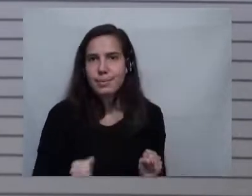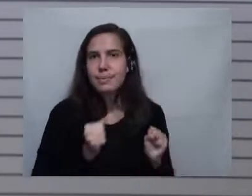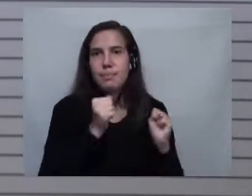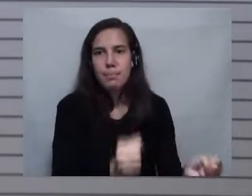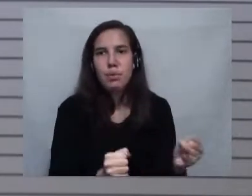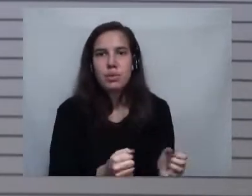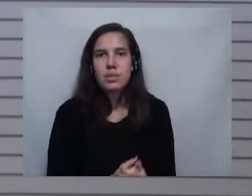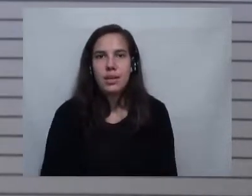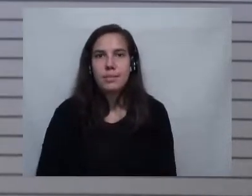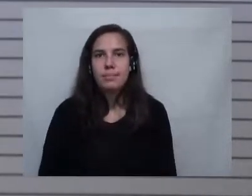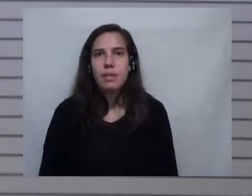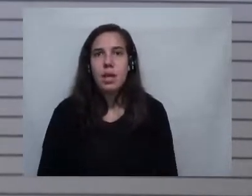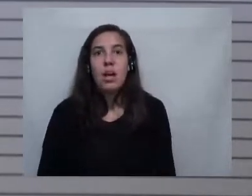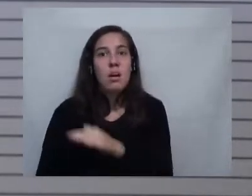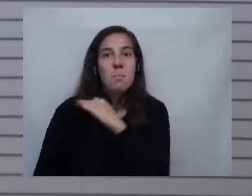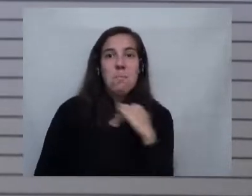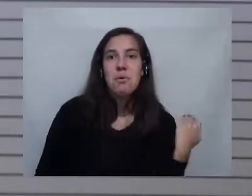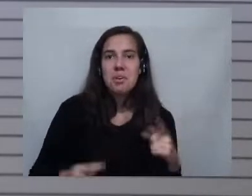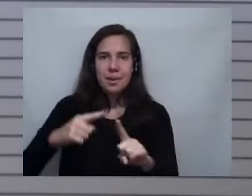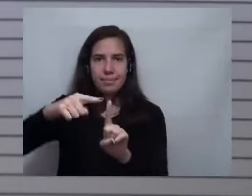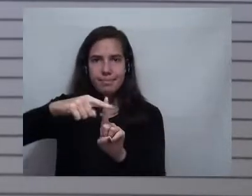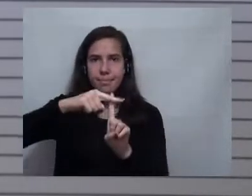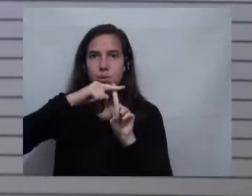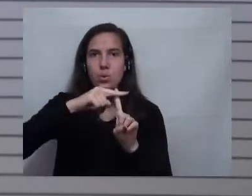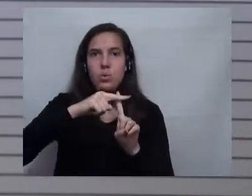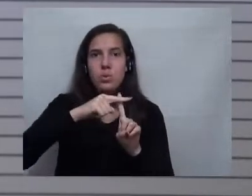eu vou em x ou em Cruz